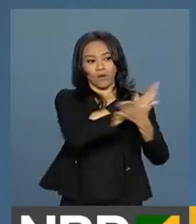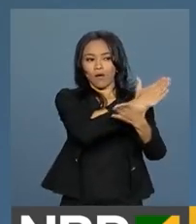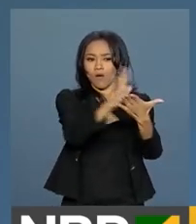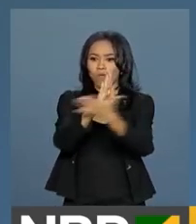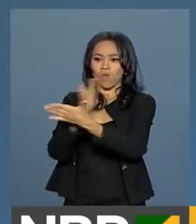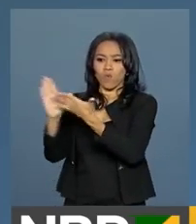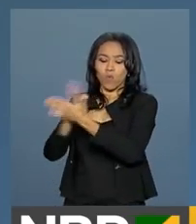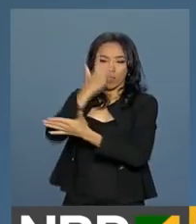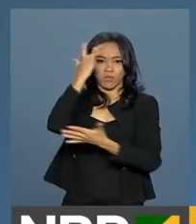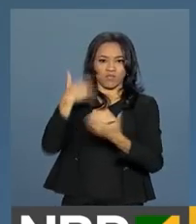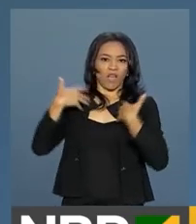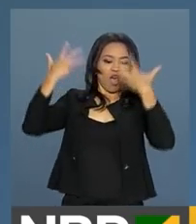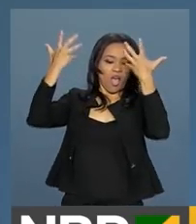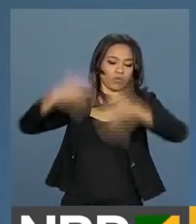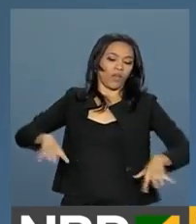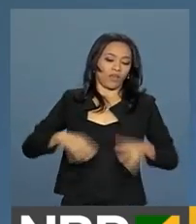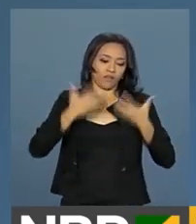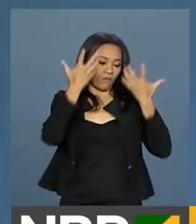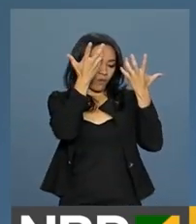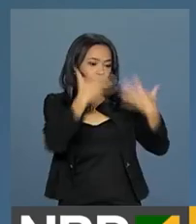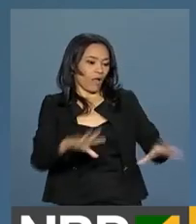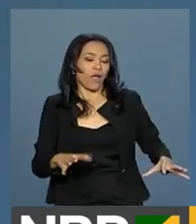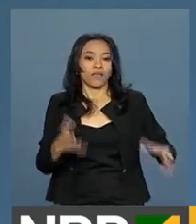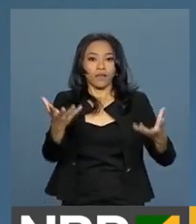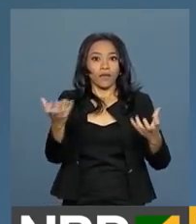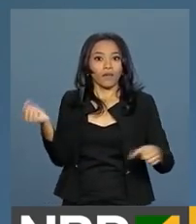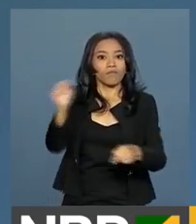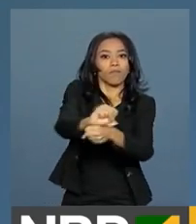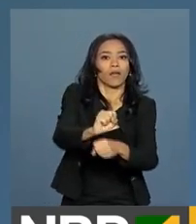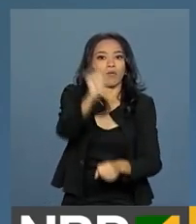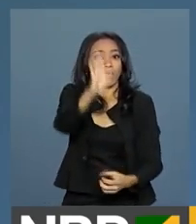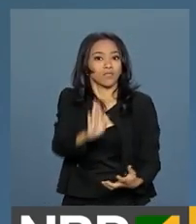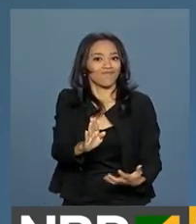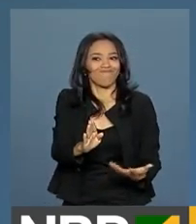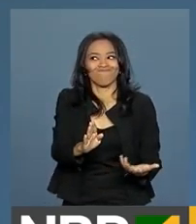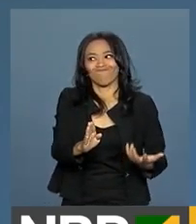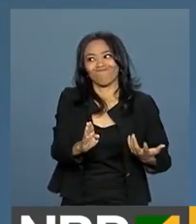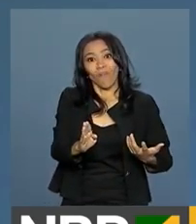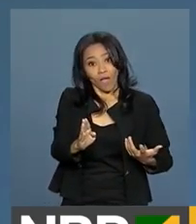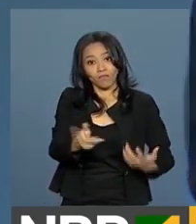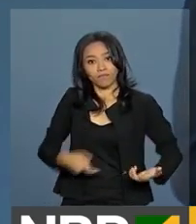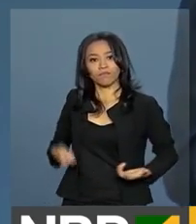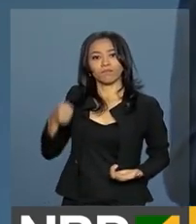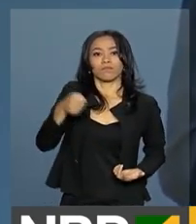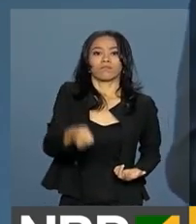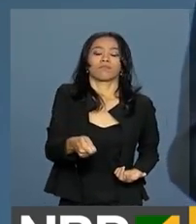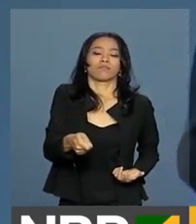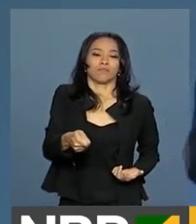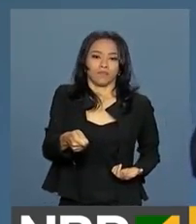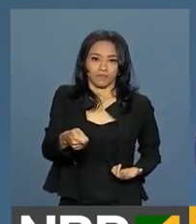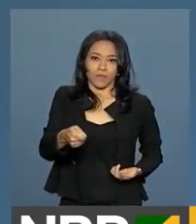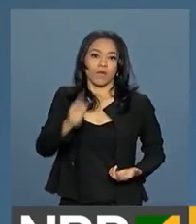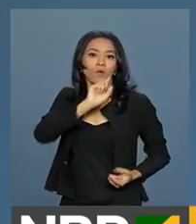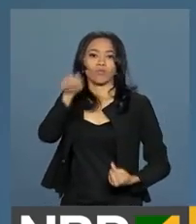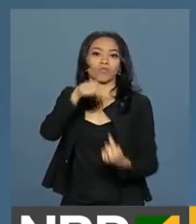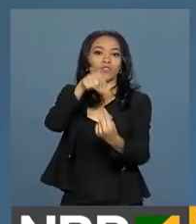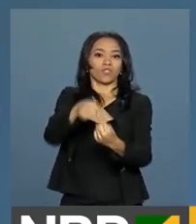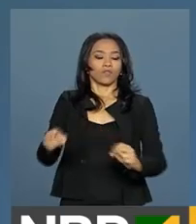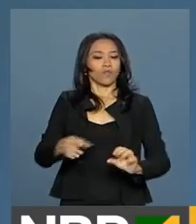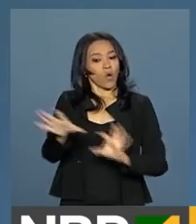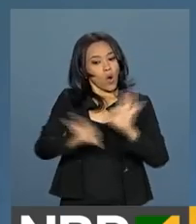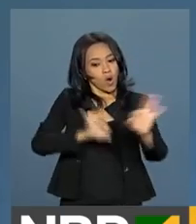rejeitam o diálogo e tentam parar o brasil nós exercemos autoridade para preservar a ordem e